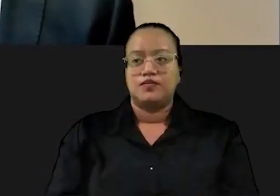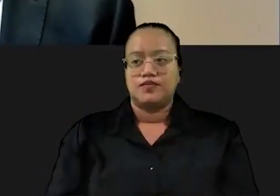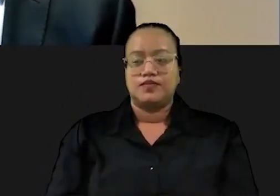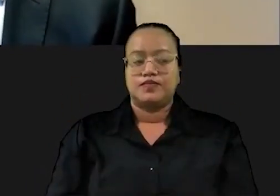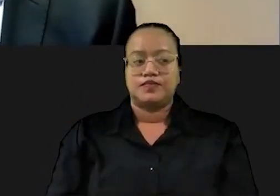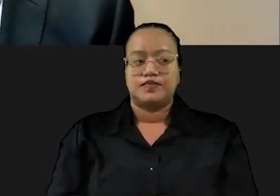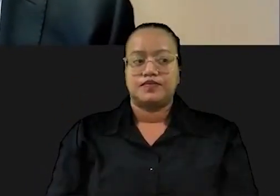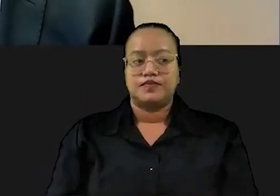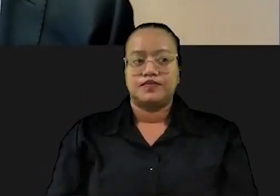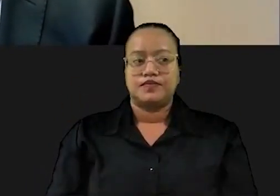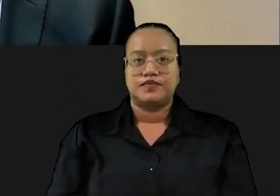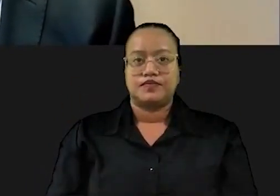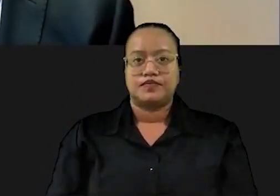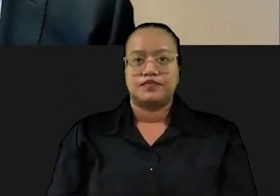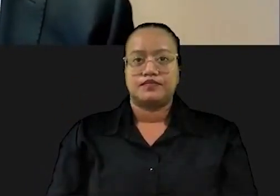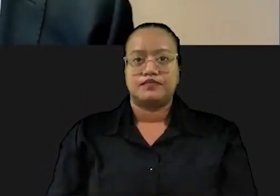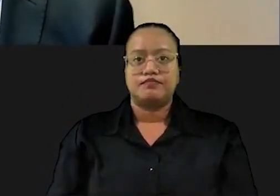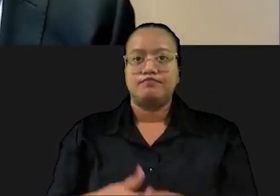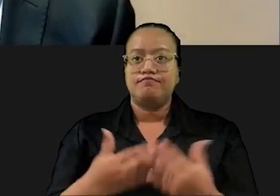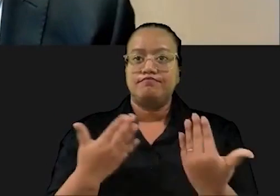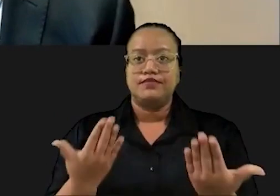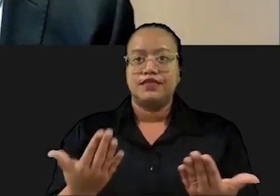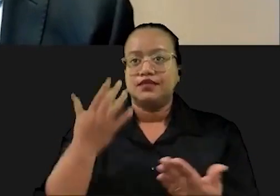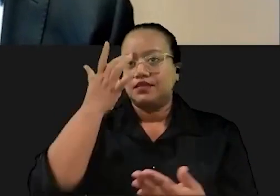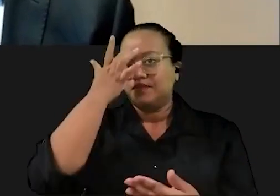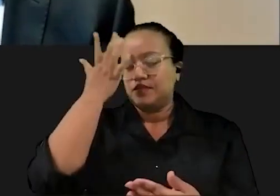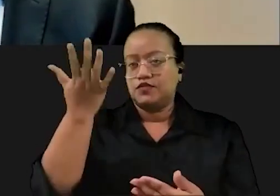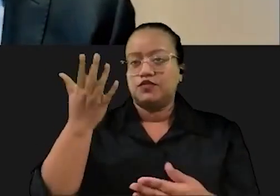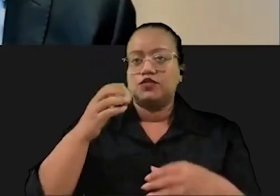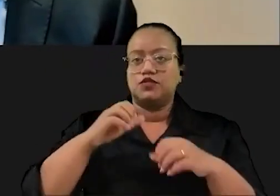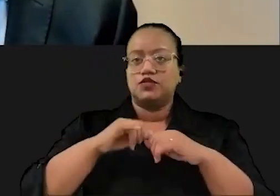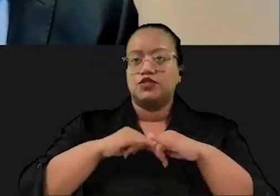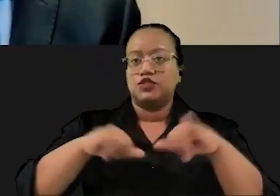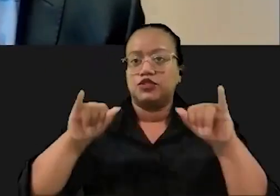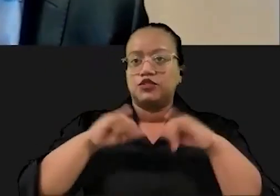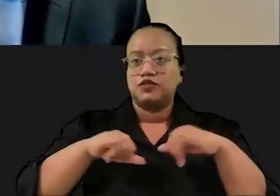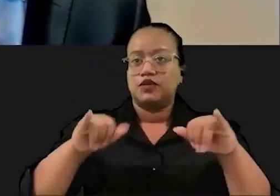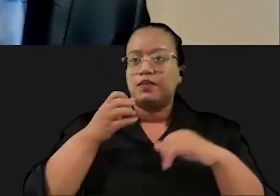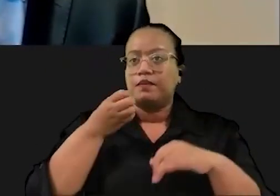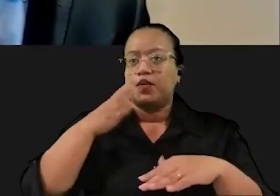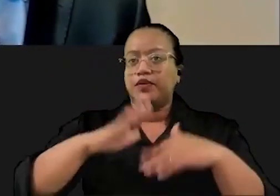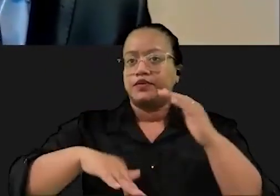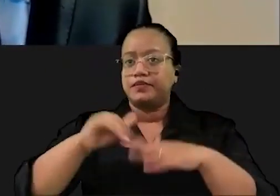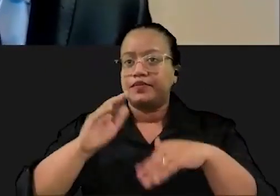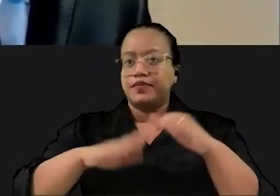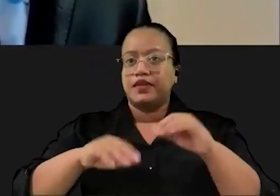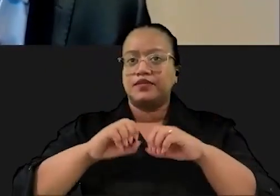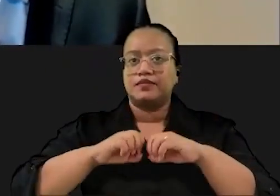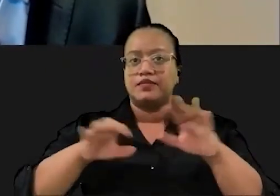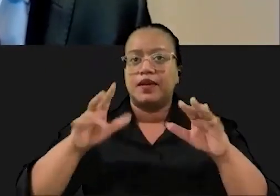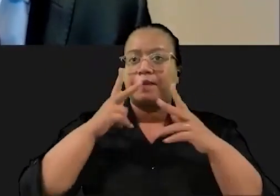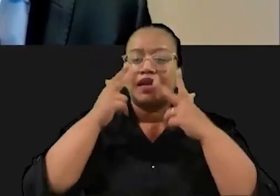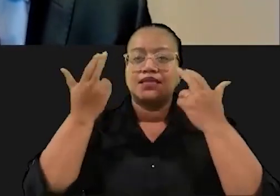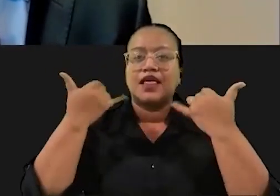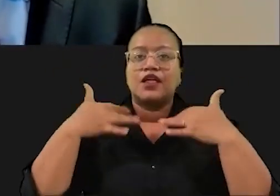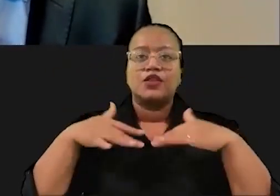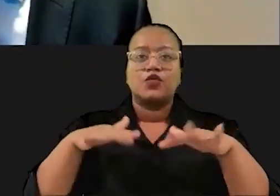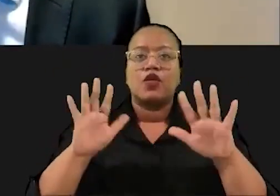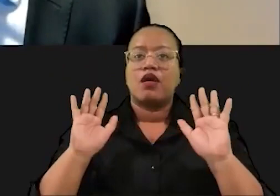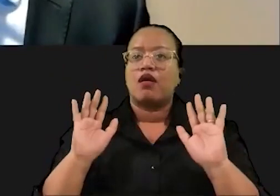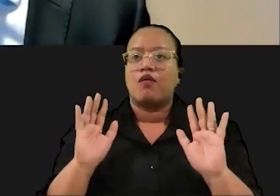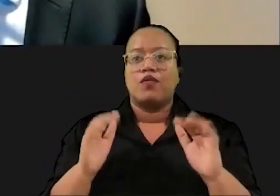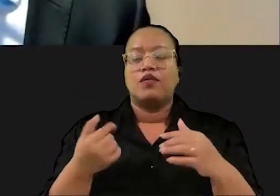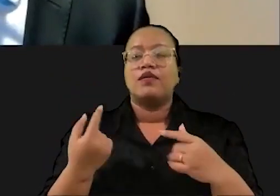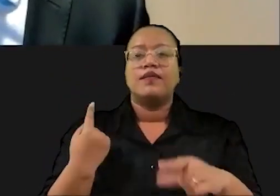muito mais fácil divulgar e compartilhar boas práticas. Isso se torna algo natural. Porque uma vez que eu crio um fluxo no sistema, isso é